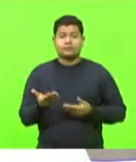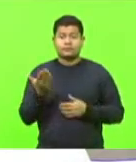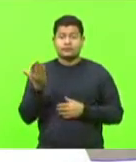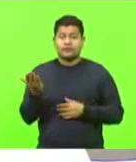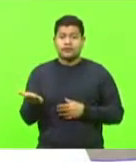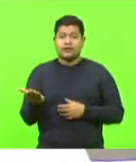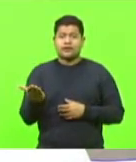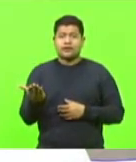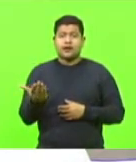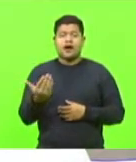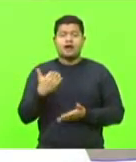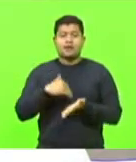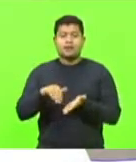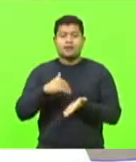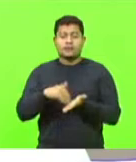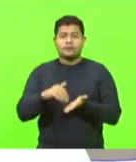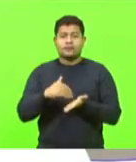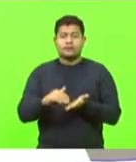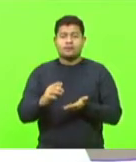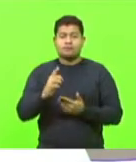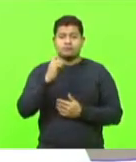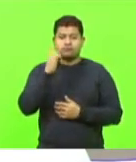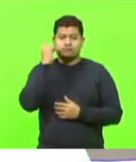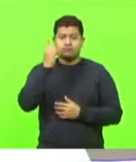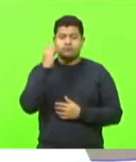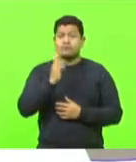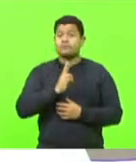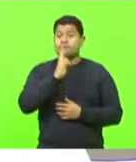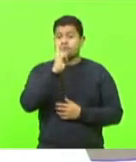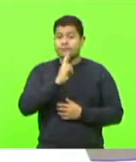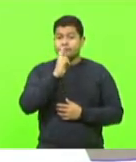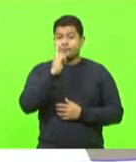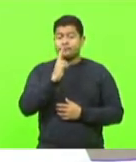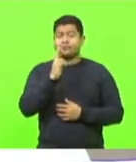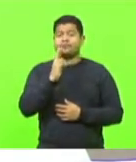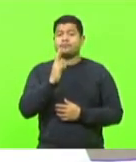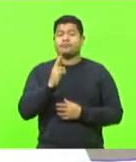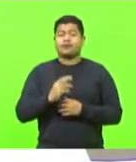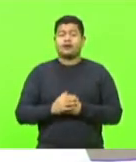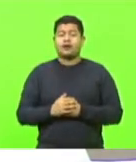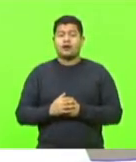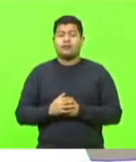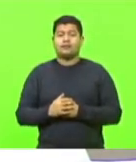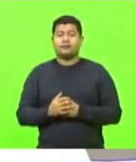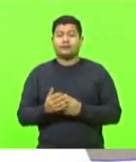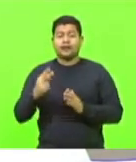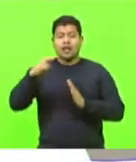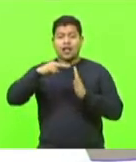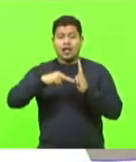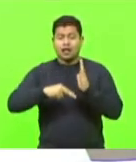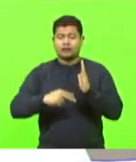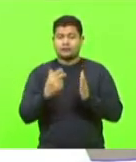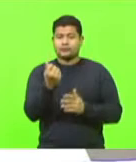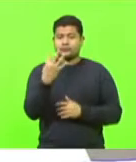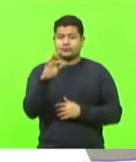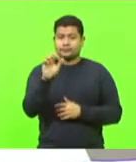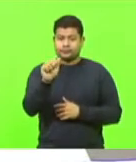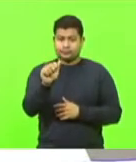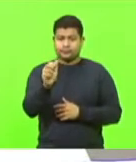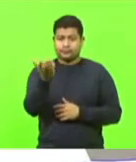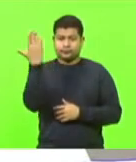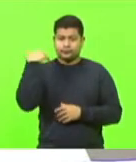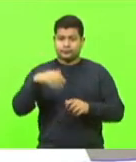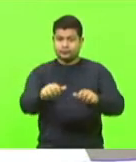nosso secretário Rodrigo Minotto, deputado, para que proceda a leitura da ata da